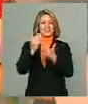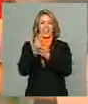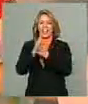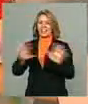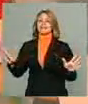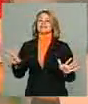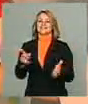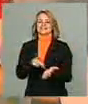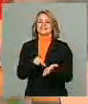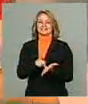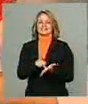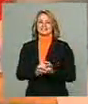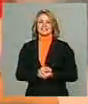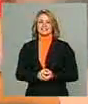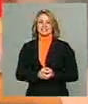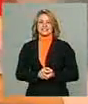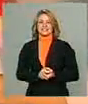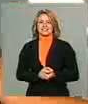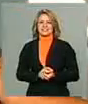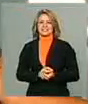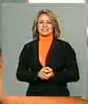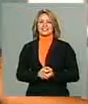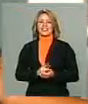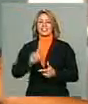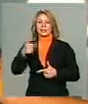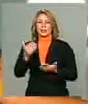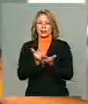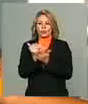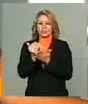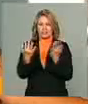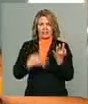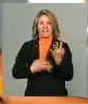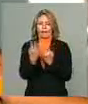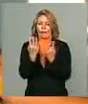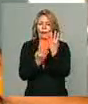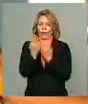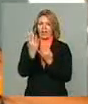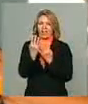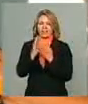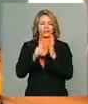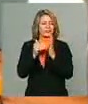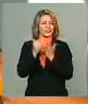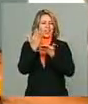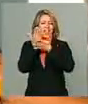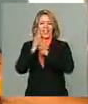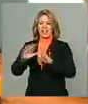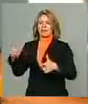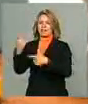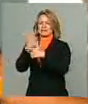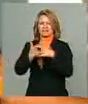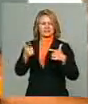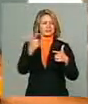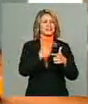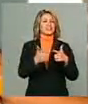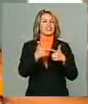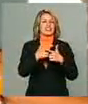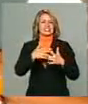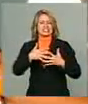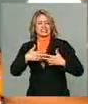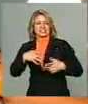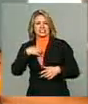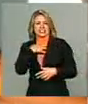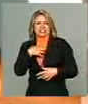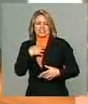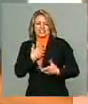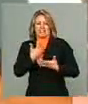de tudo depois que eu entrei no coral para mim tudo desapareceu aquelas coisas tinha